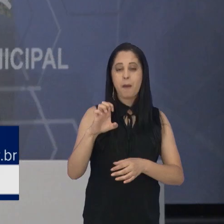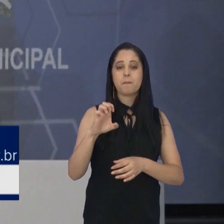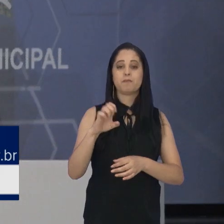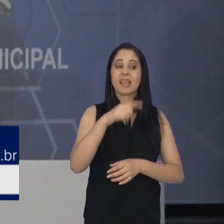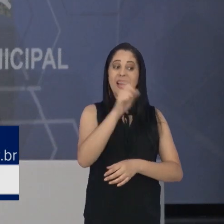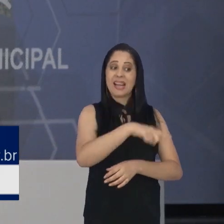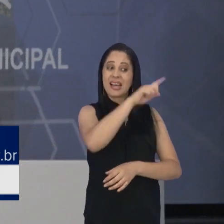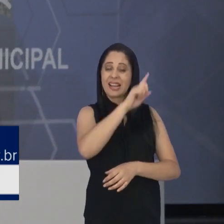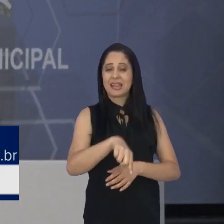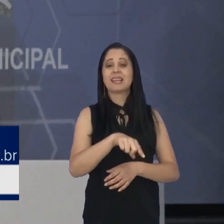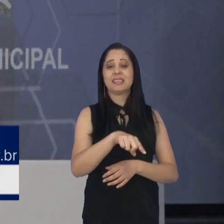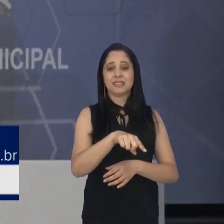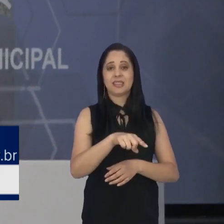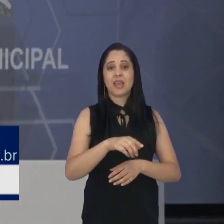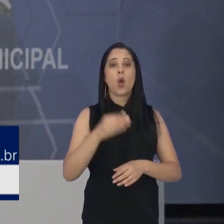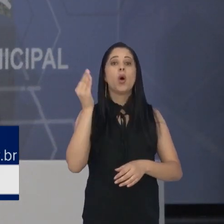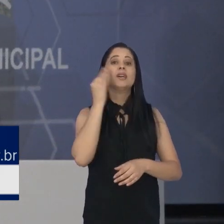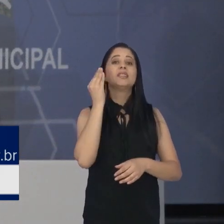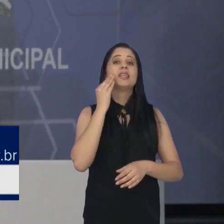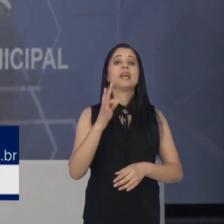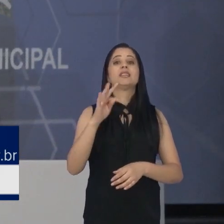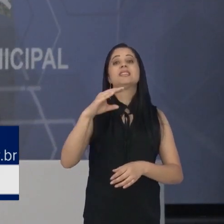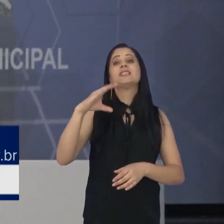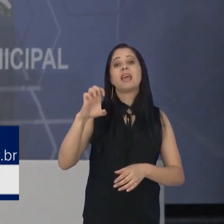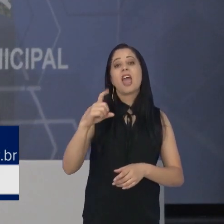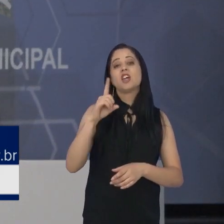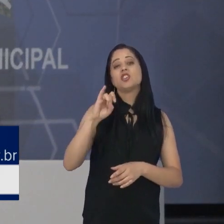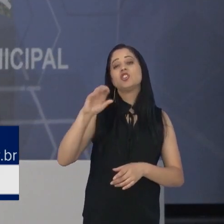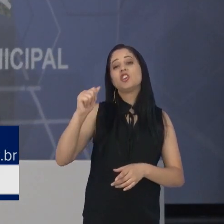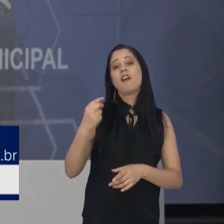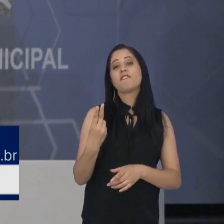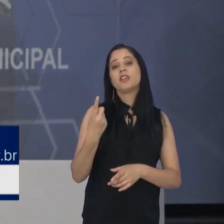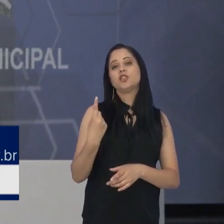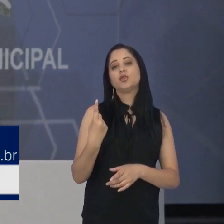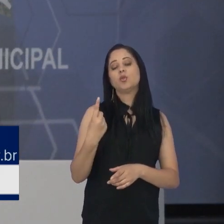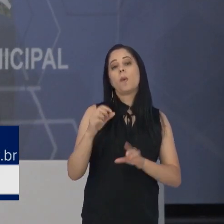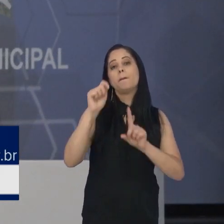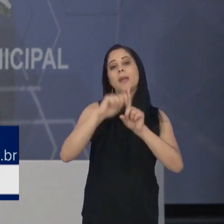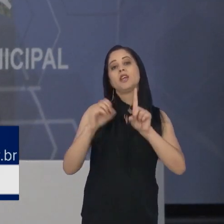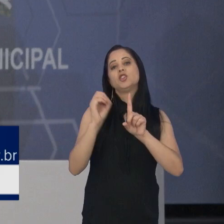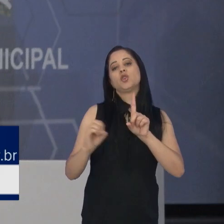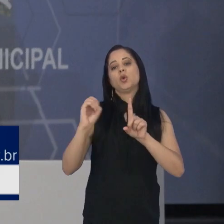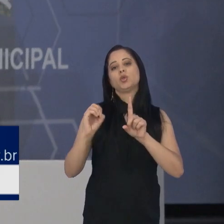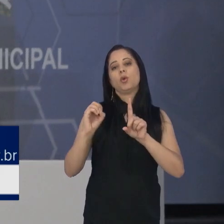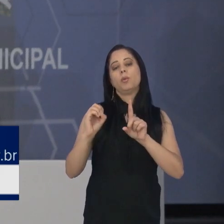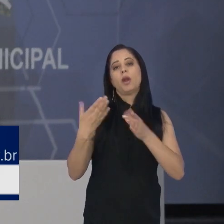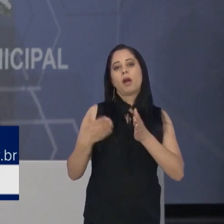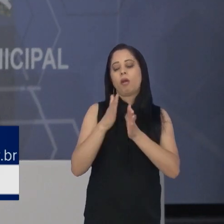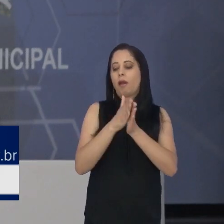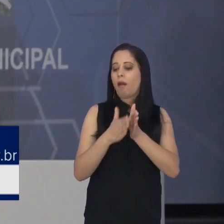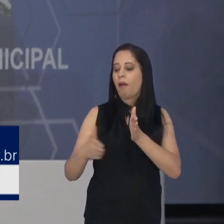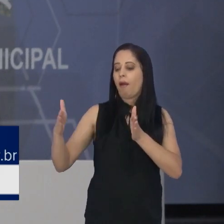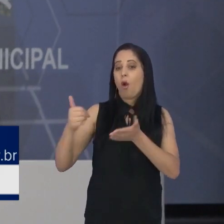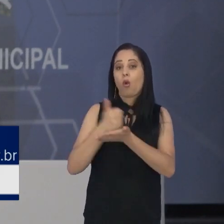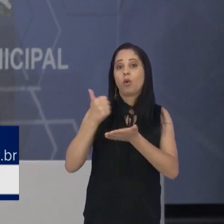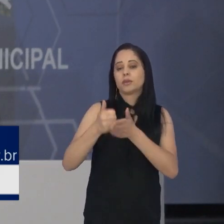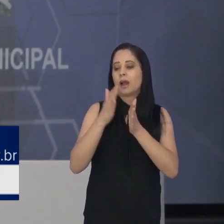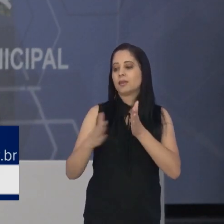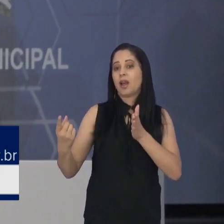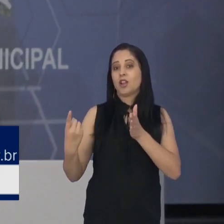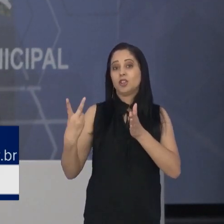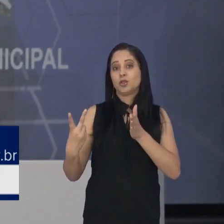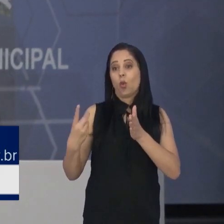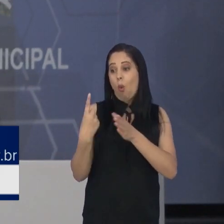conclusão das tentativas de licitação. No dia 21 de outubro, a Prefeitura prorrogou por mais 12 meses os contratos com as